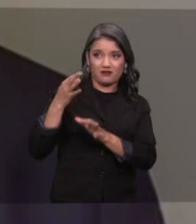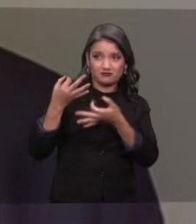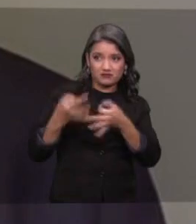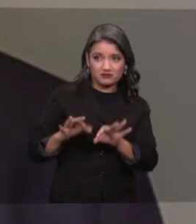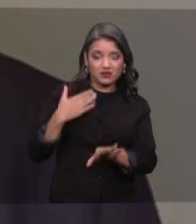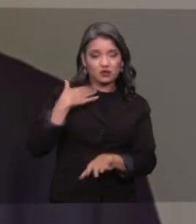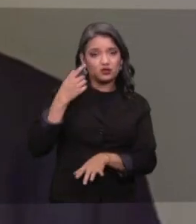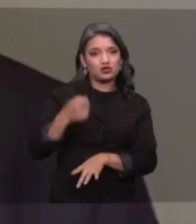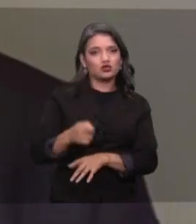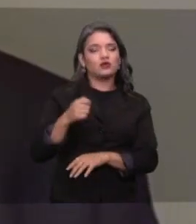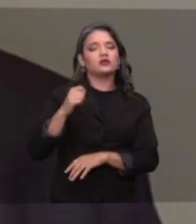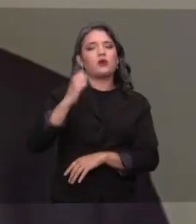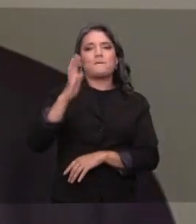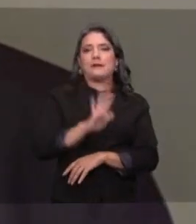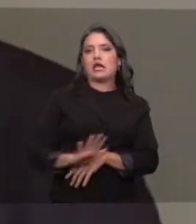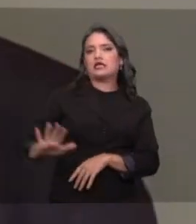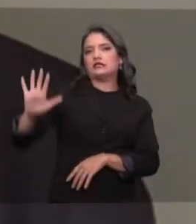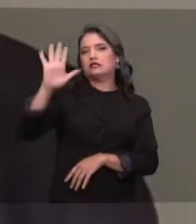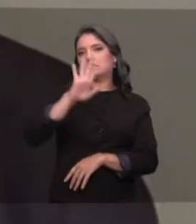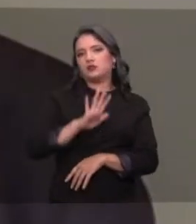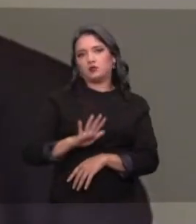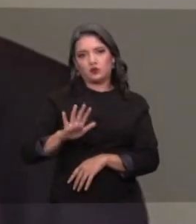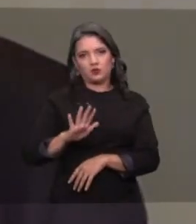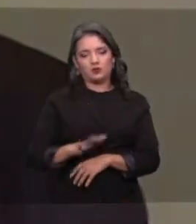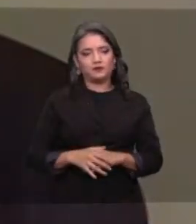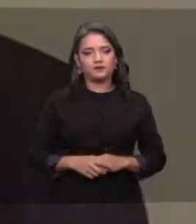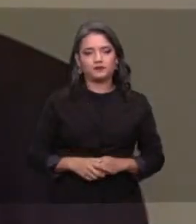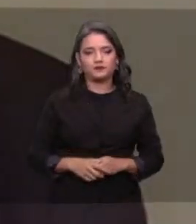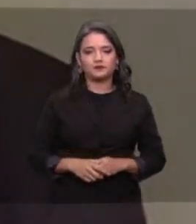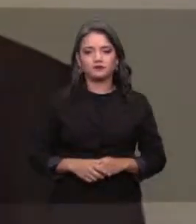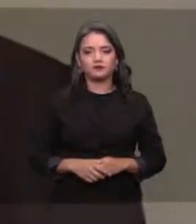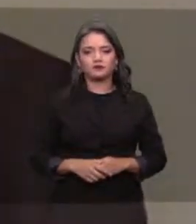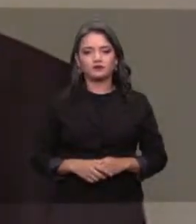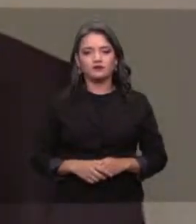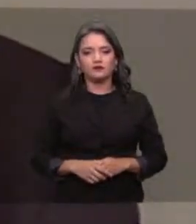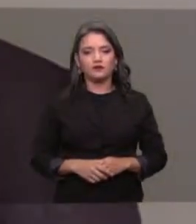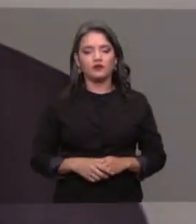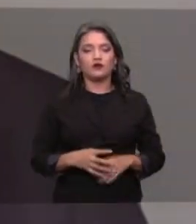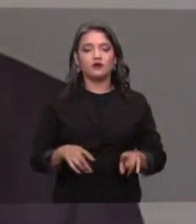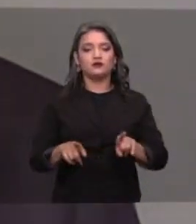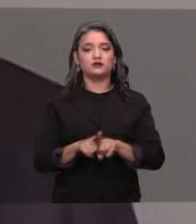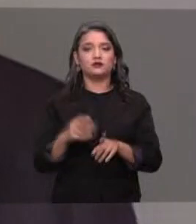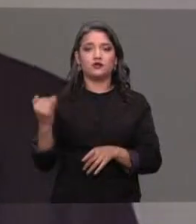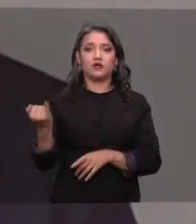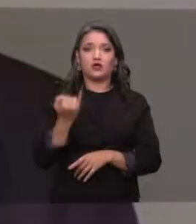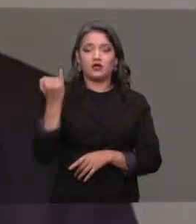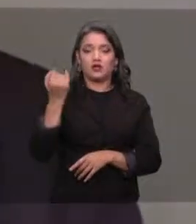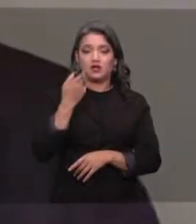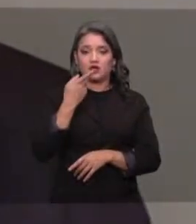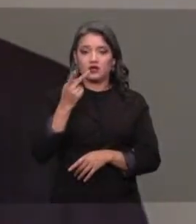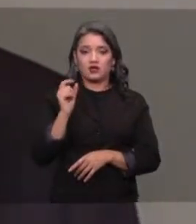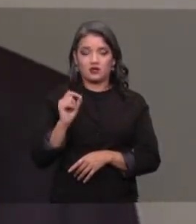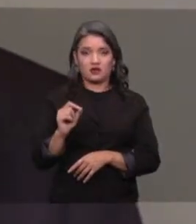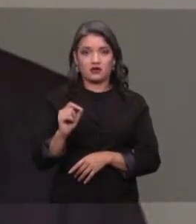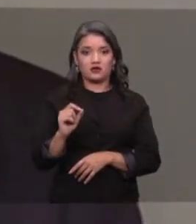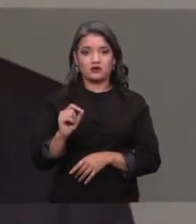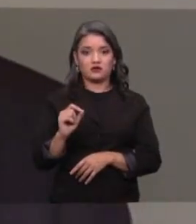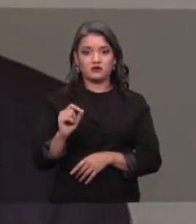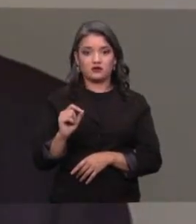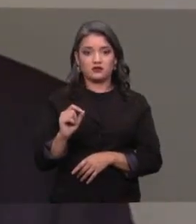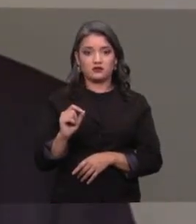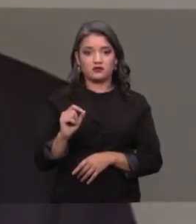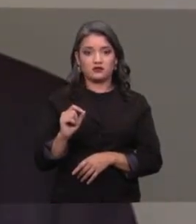garantia em todo o Judiciário Nacional. No mesmo sentido, é importante enfatizar, pronunciou-se também